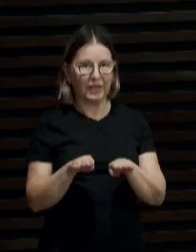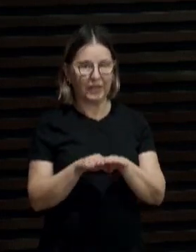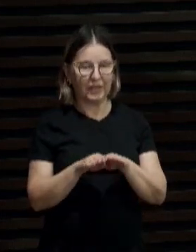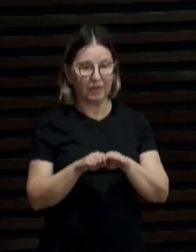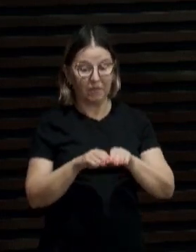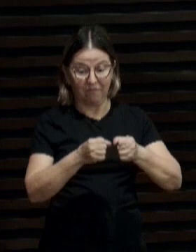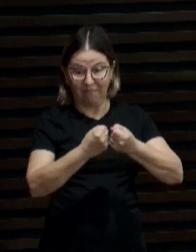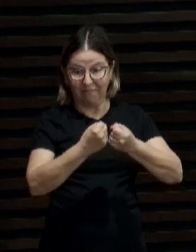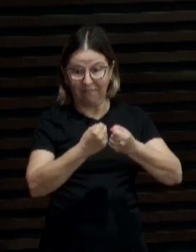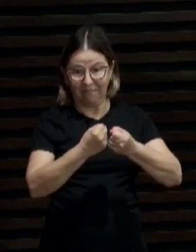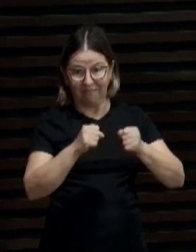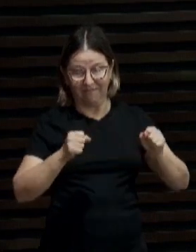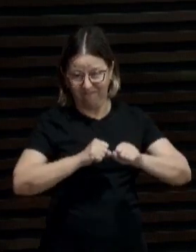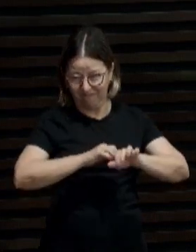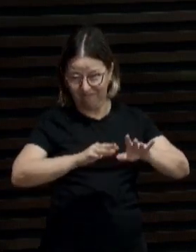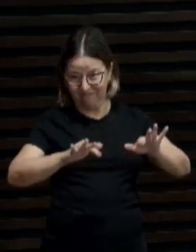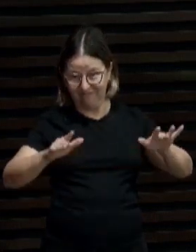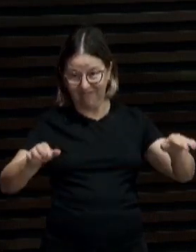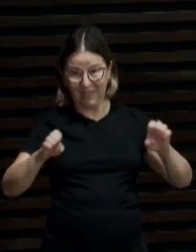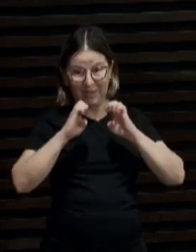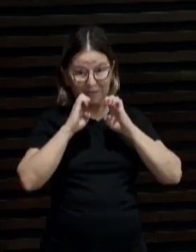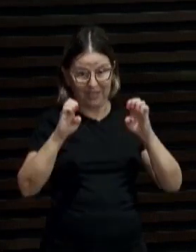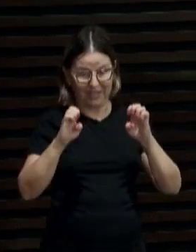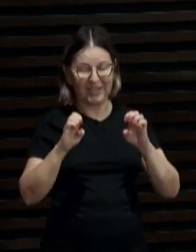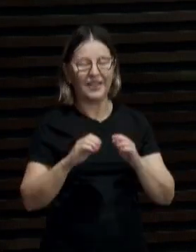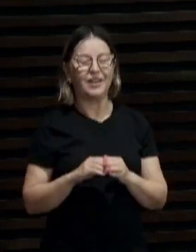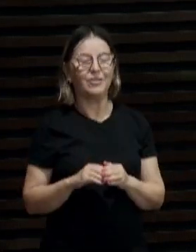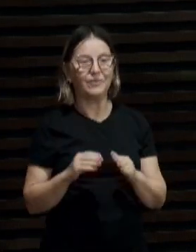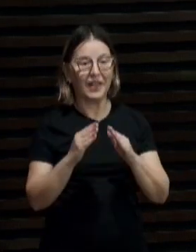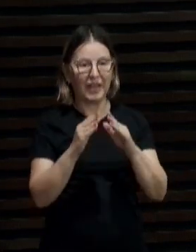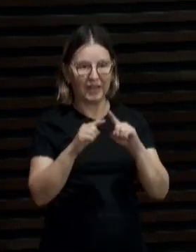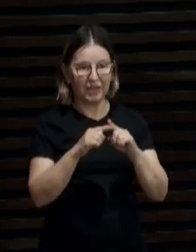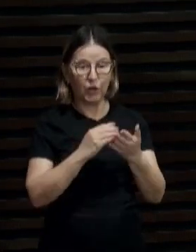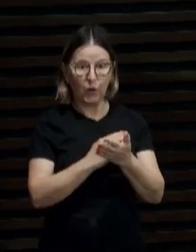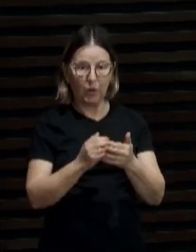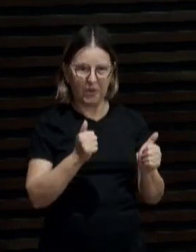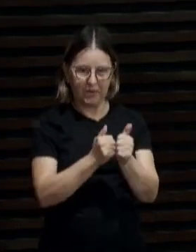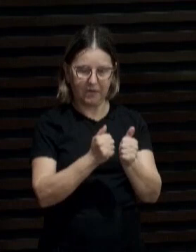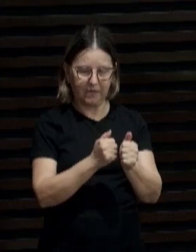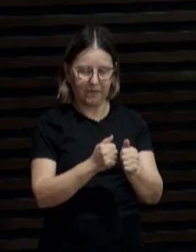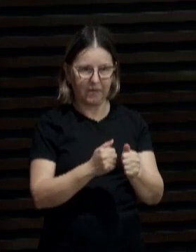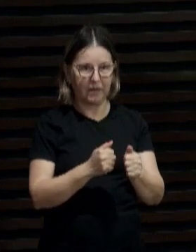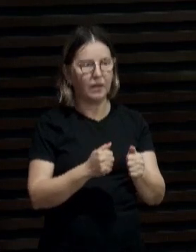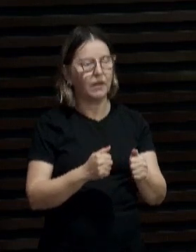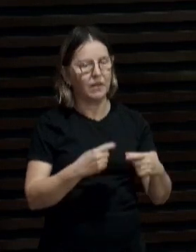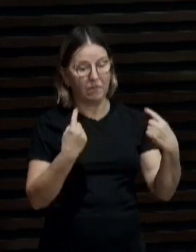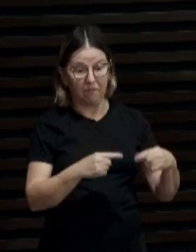obras missionárias, né? A igreja então ela passa a ser perseguida duramente por esse